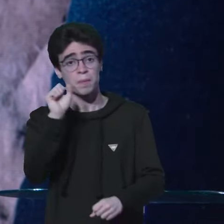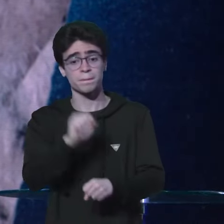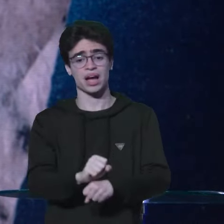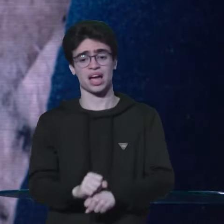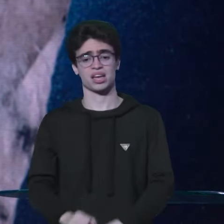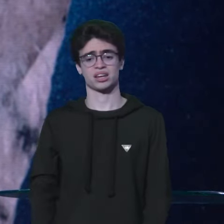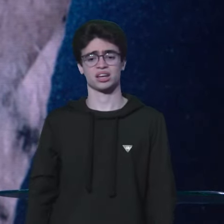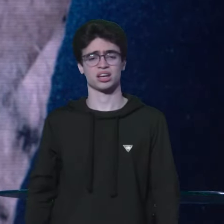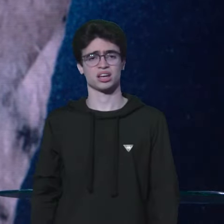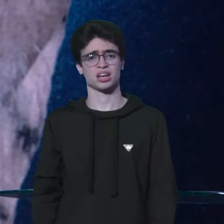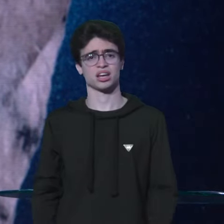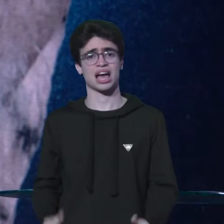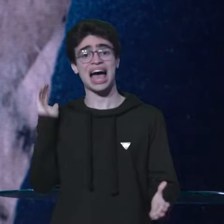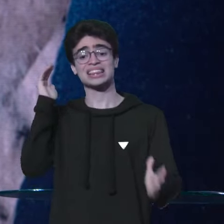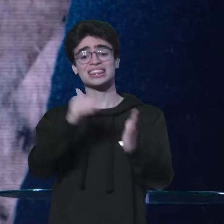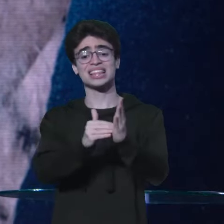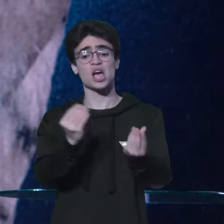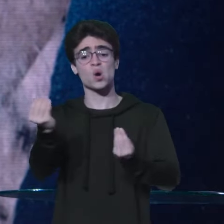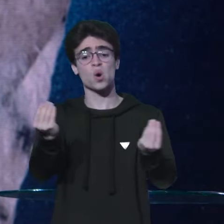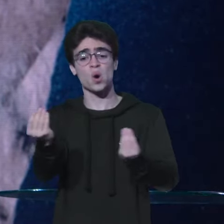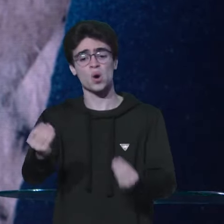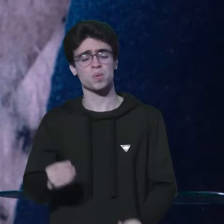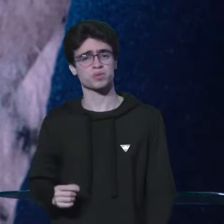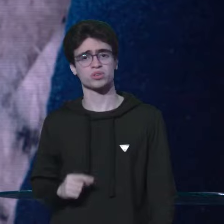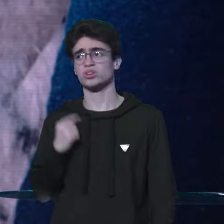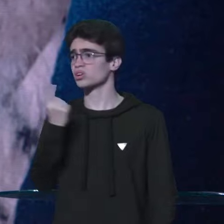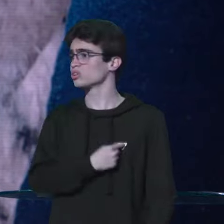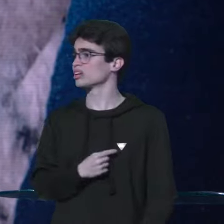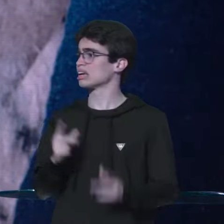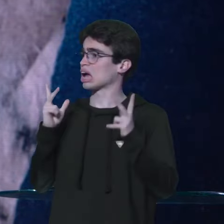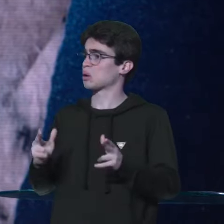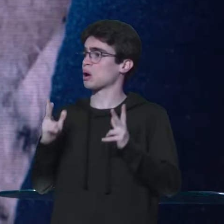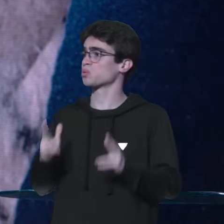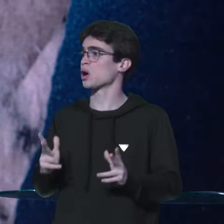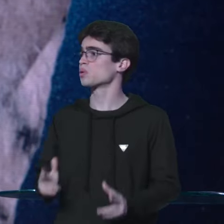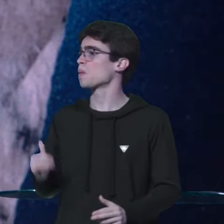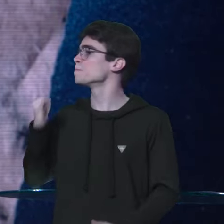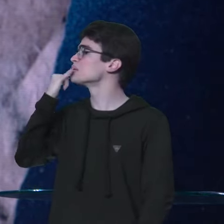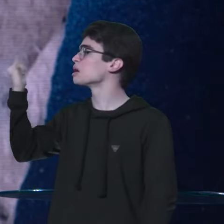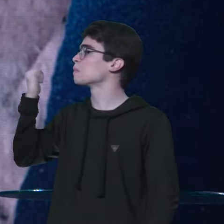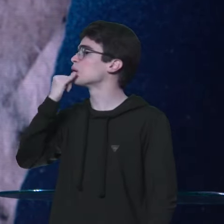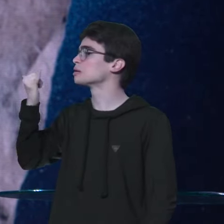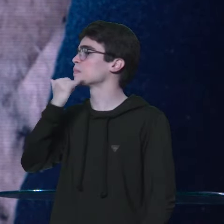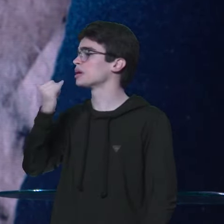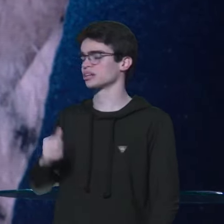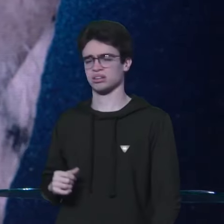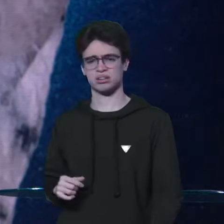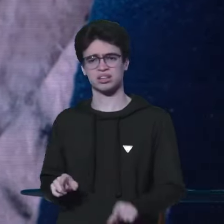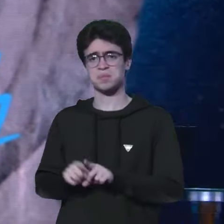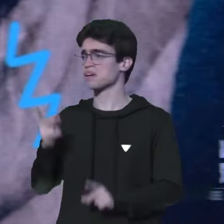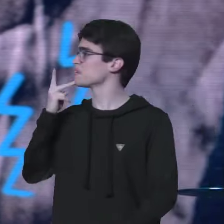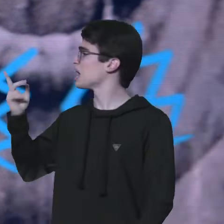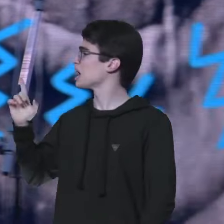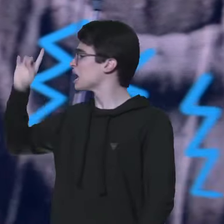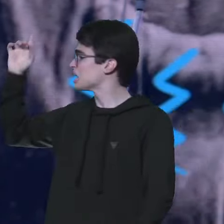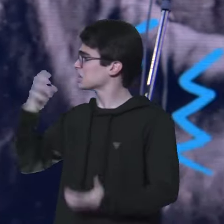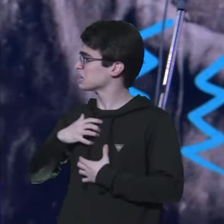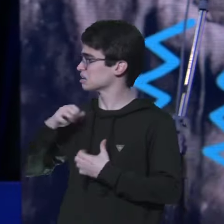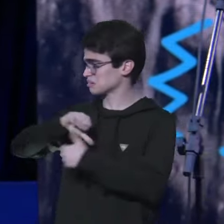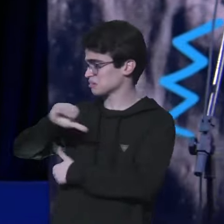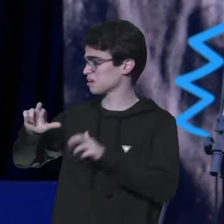Chega. Até quando? Até quando nós vamos pedir perdão pelos mesmos pecados? E reclamar que Deus não faz coisas